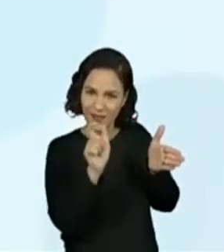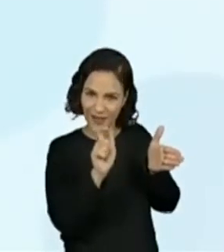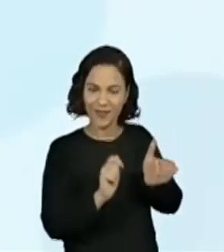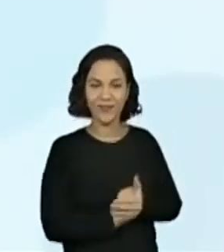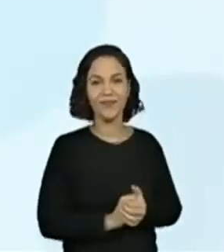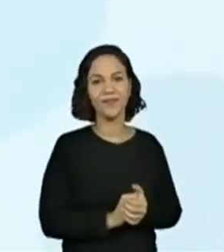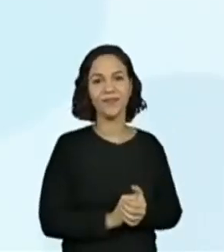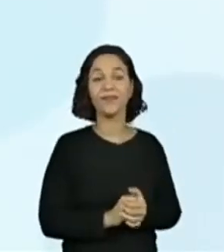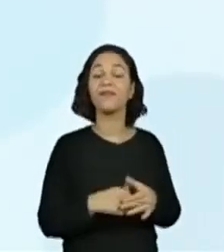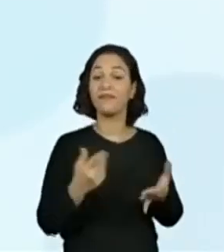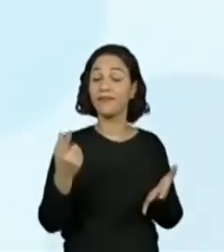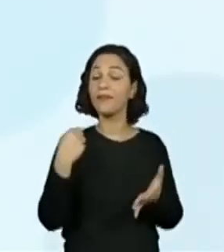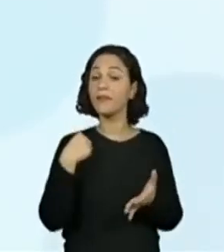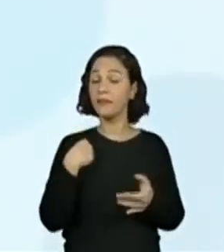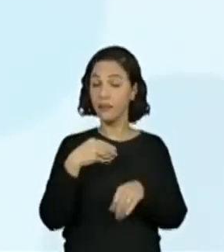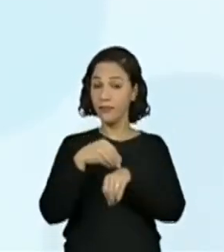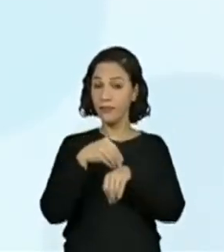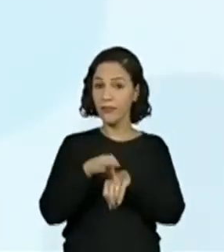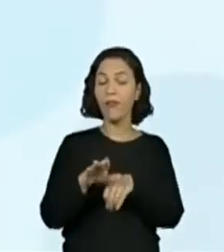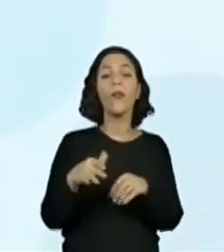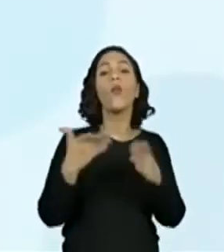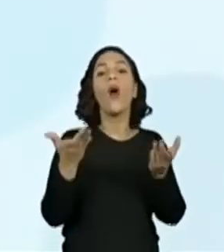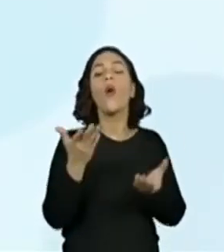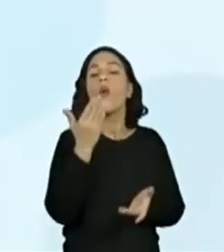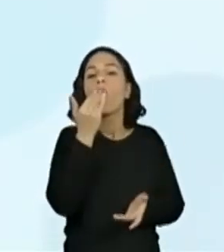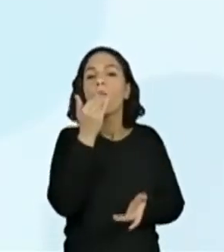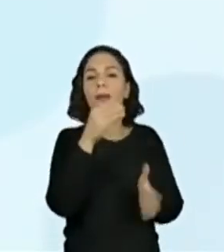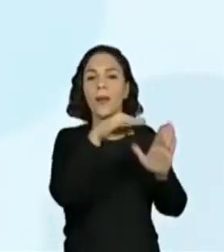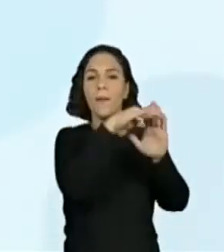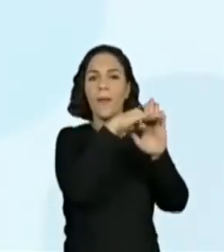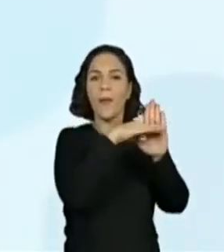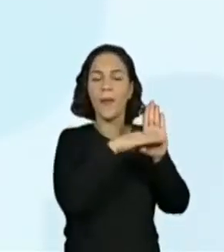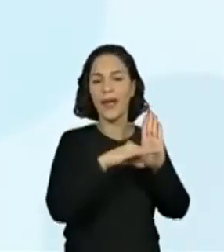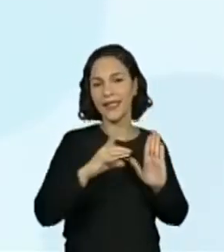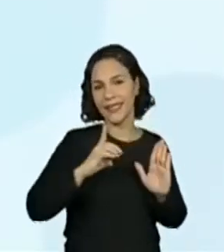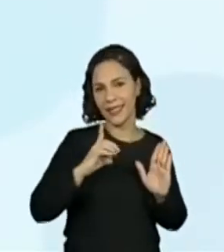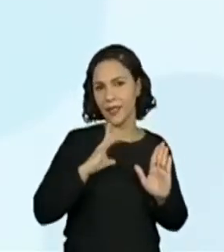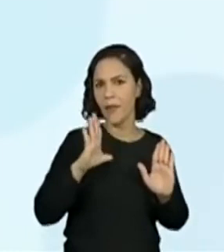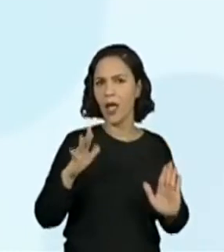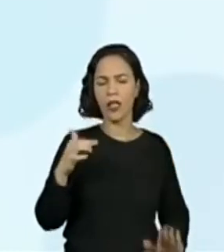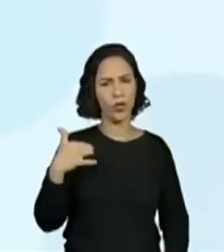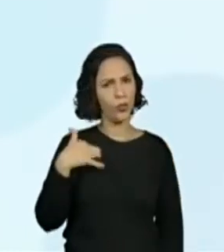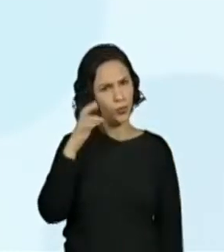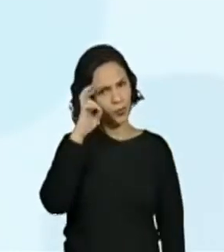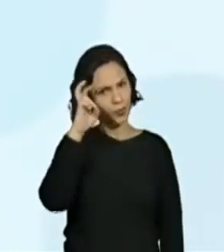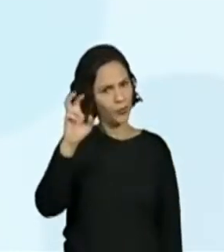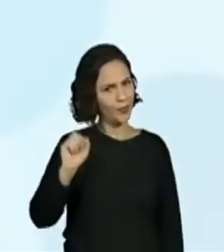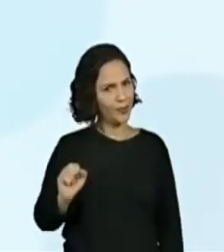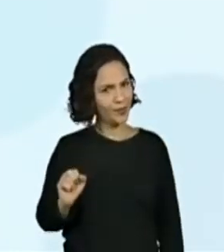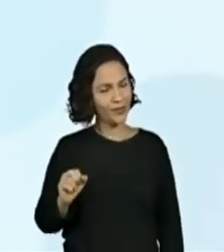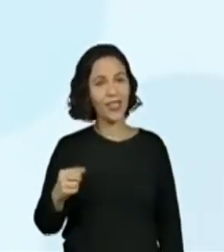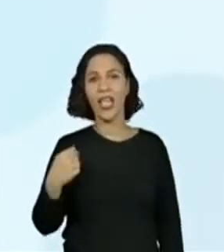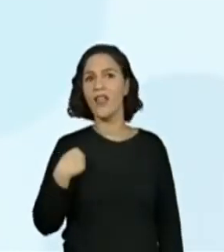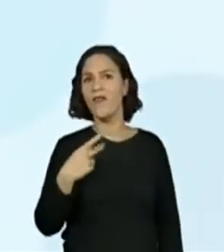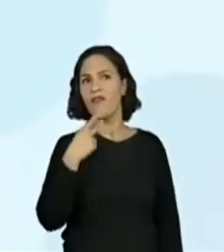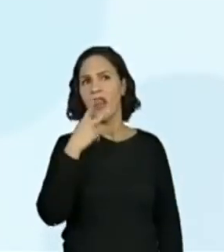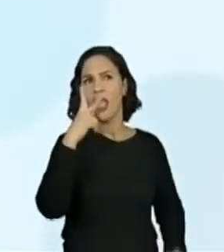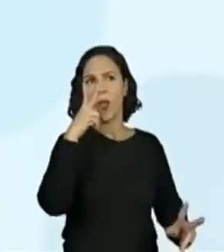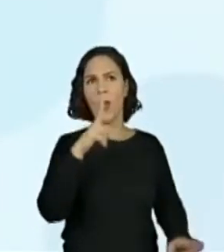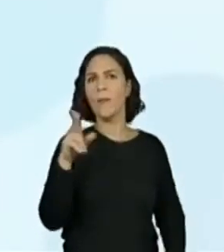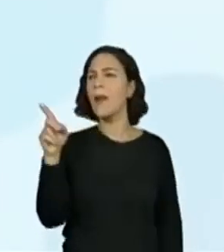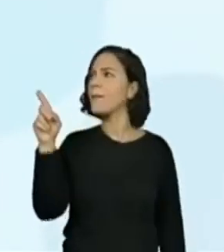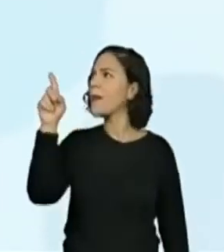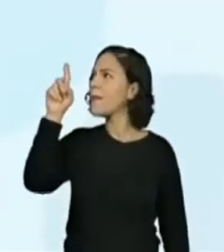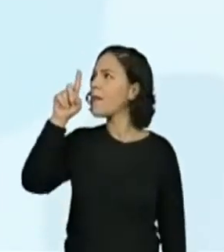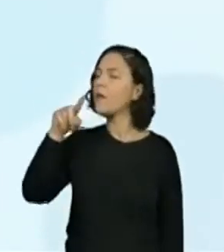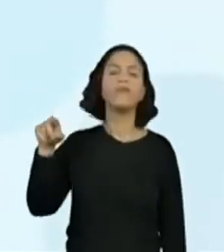quais as comidas estão aí nessa lista. Só que a professora Kelly é muito sabida. Eu não vou falar na ordem que está, professora Kelly. Está